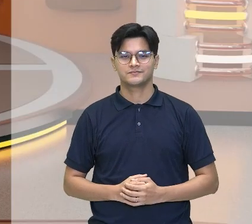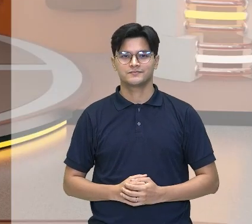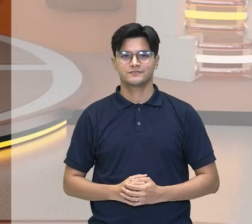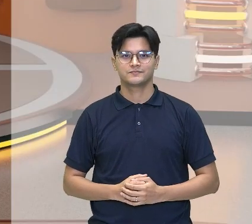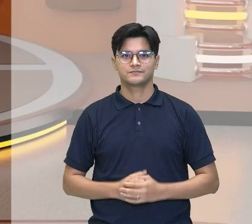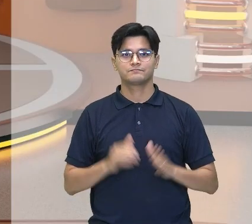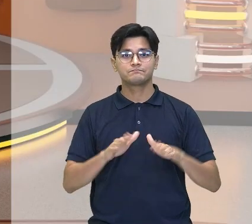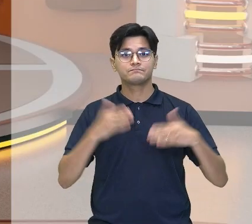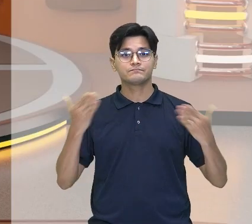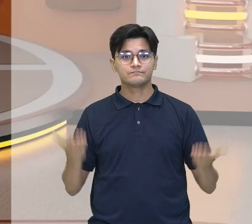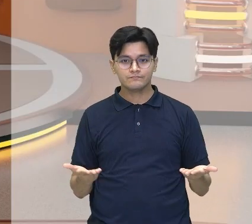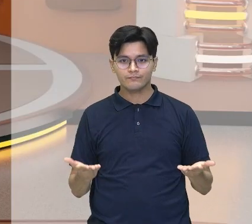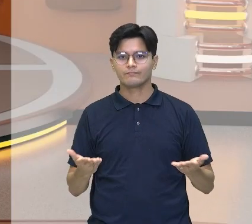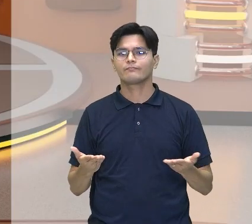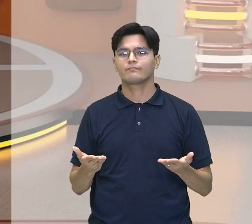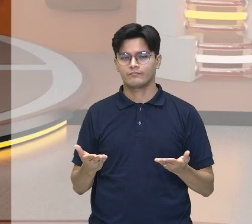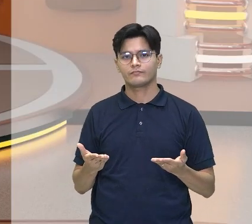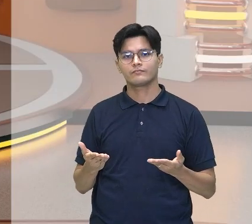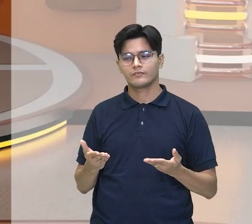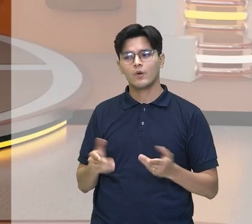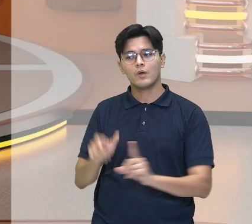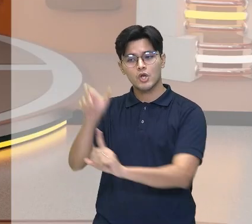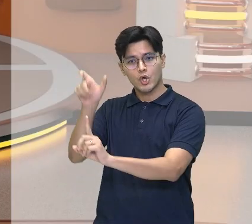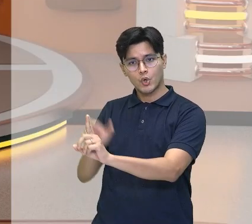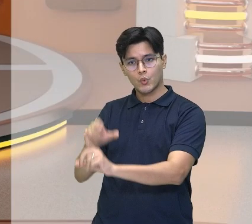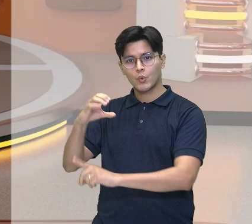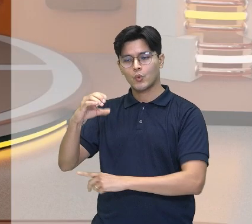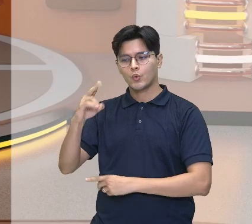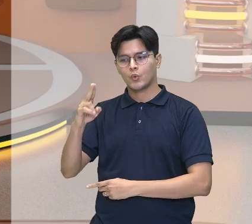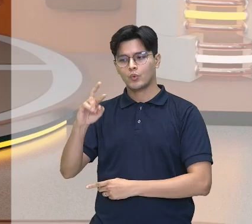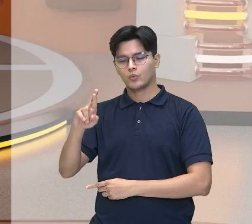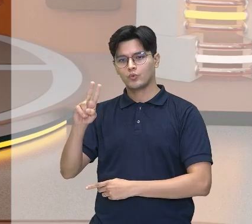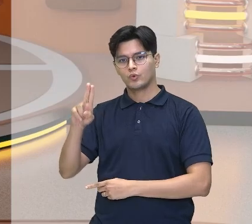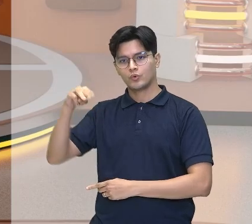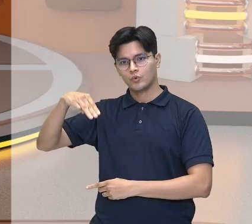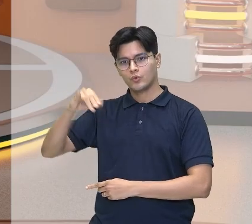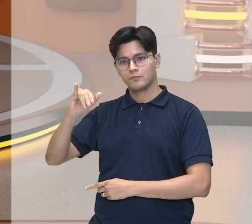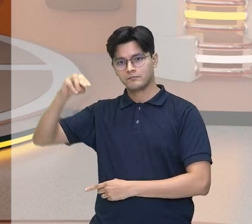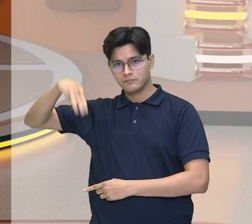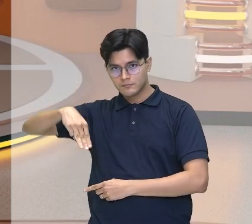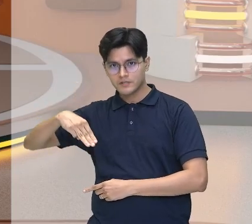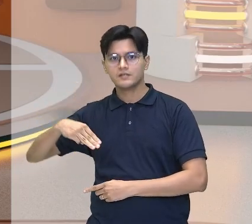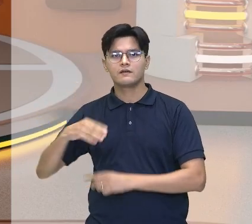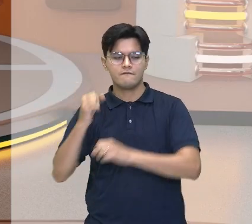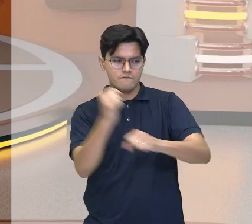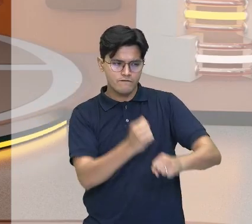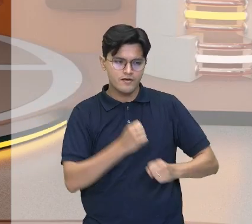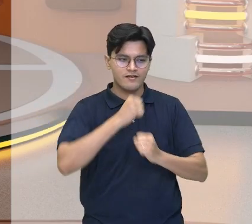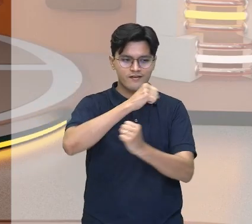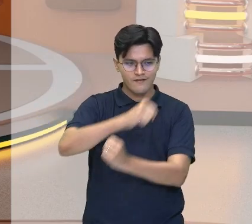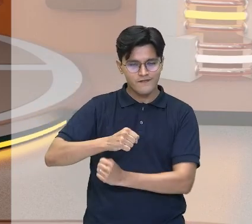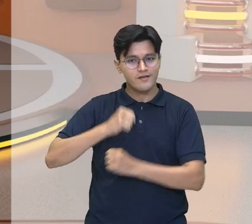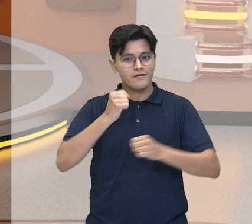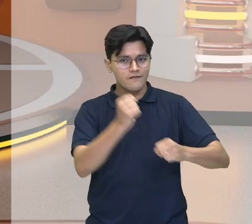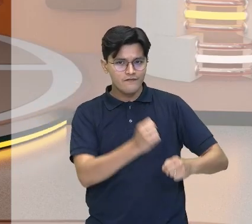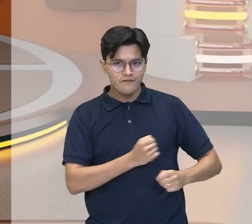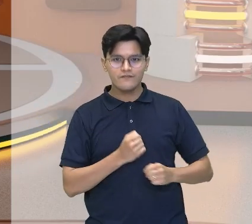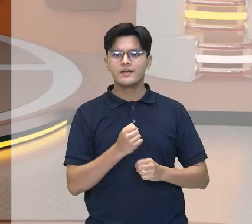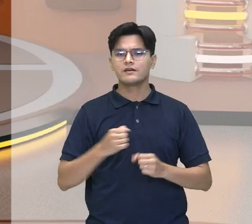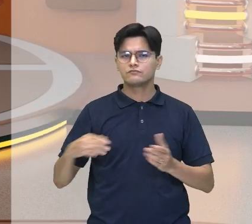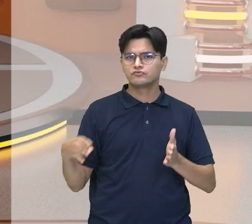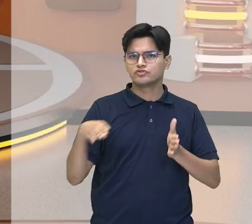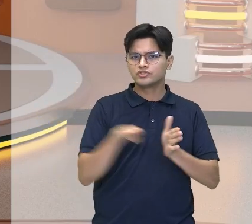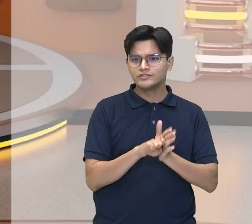Bem, enquanto o Curumim vem remando, observando tudo, que o nosso Curumim é muito curioso, a gente inicia aqui a